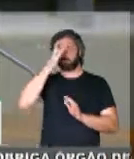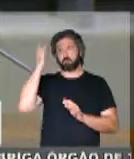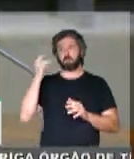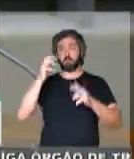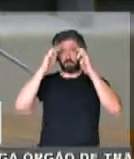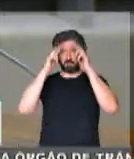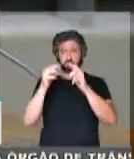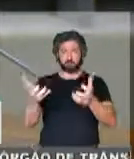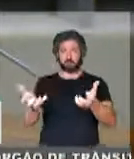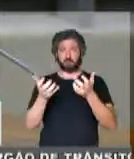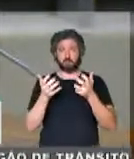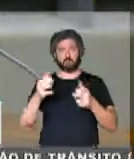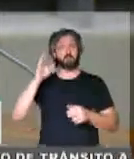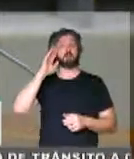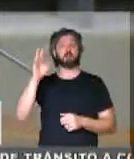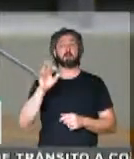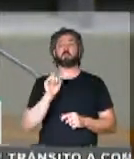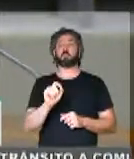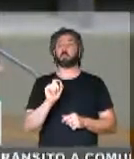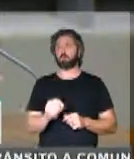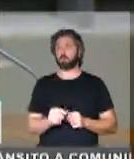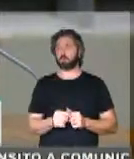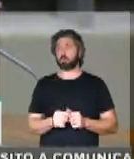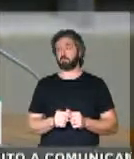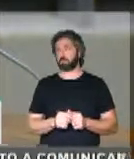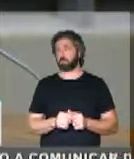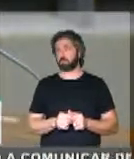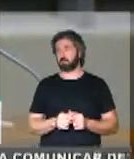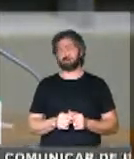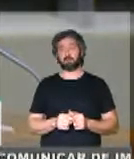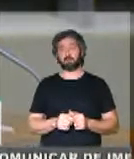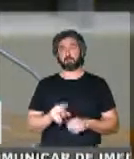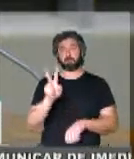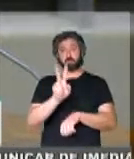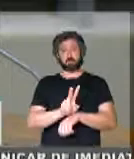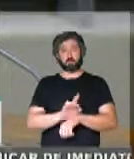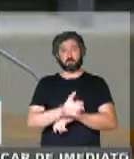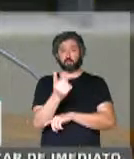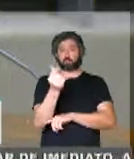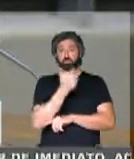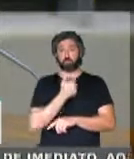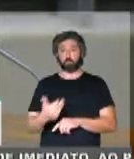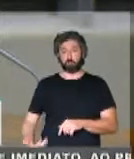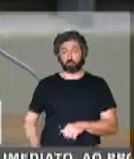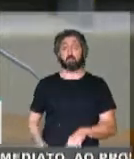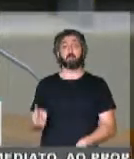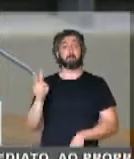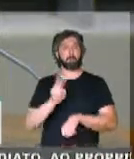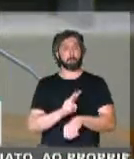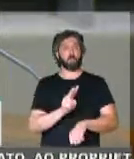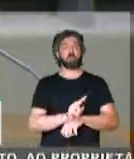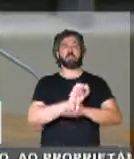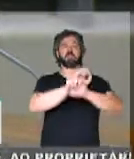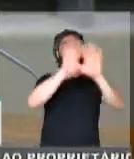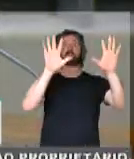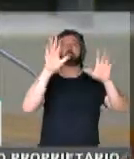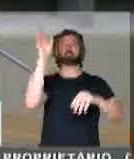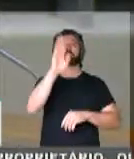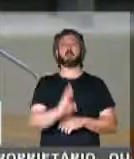respeito e que, principalmente, que zelam pelo dinheiro público e que zelam pela